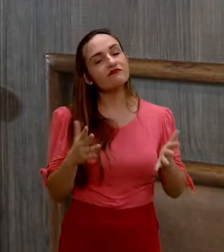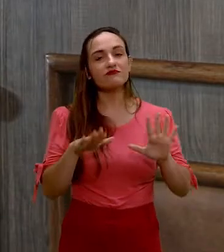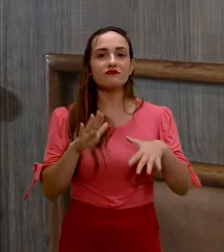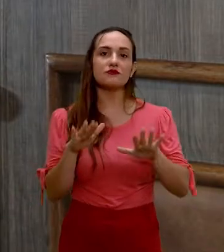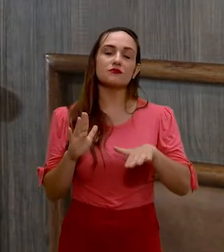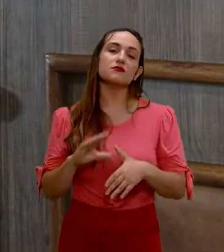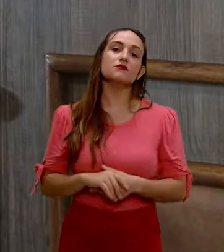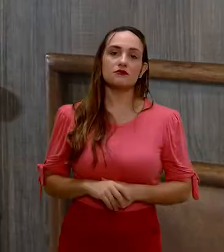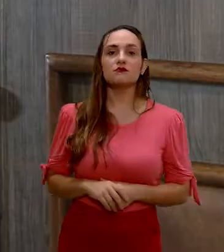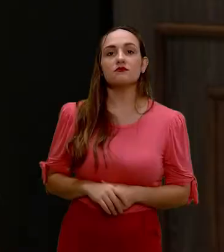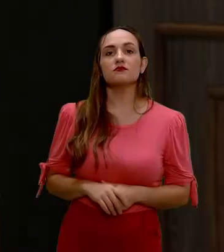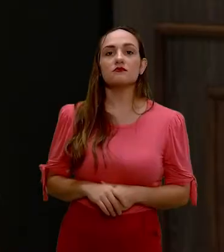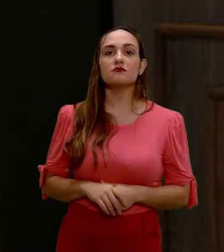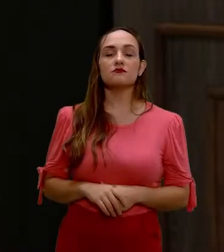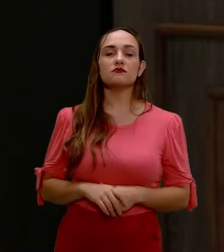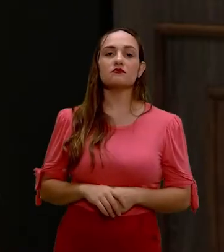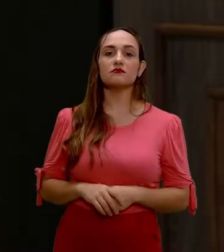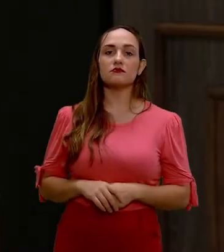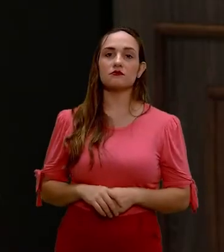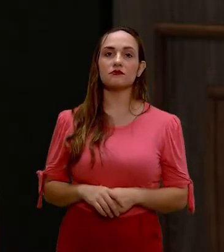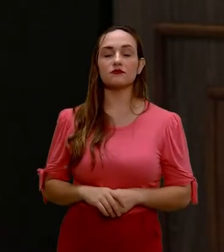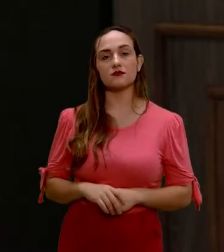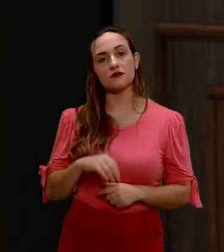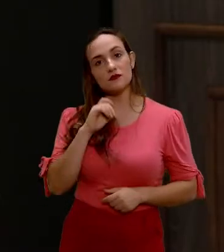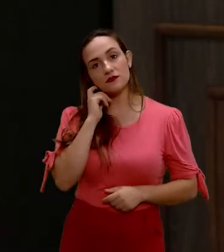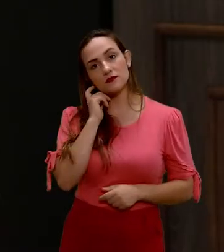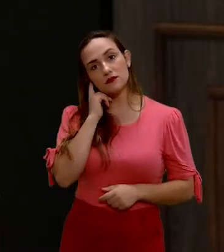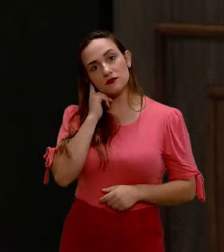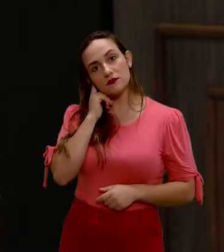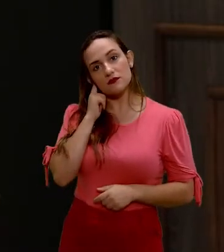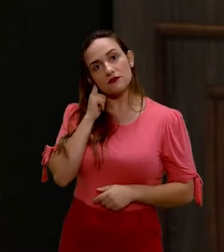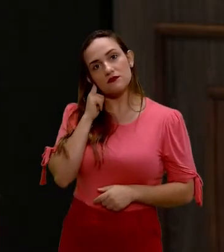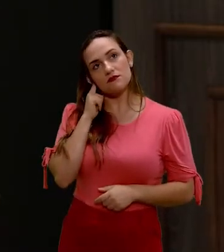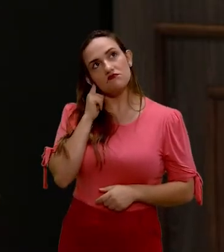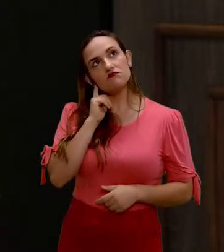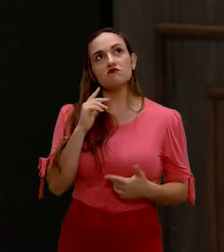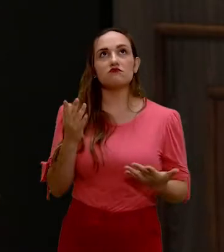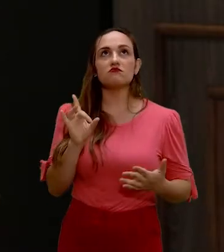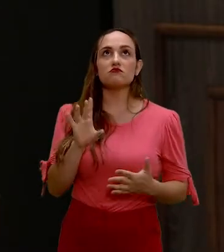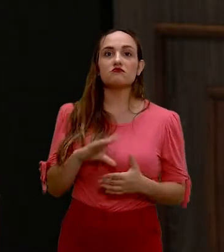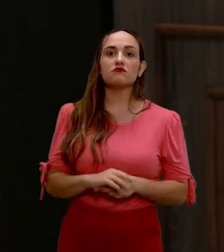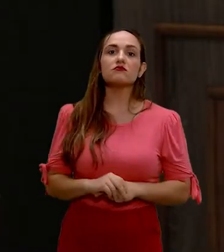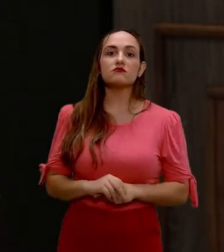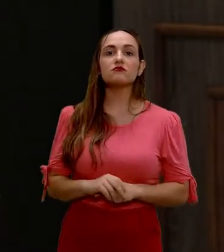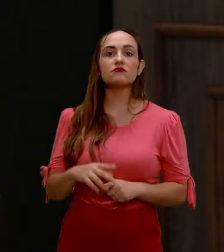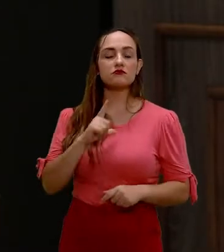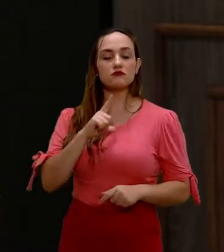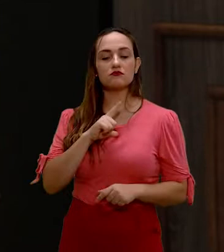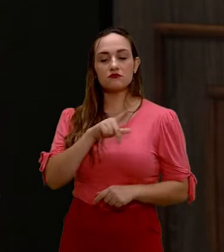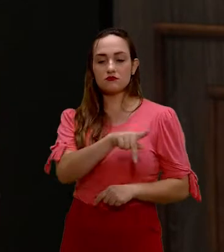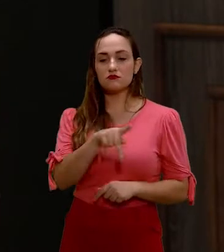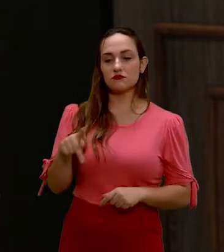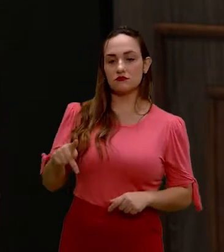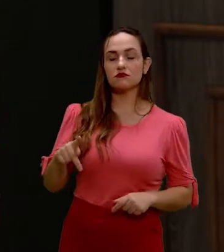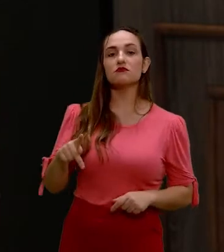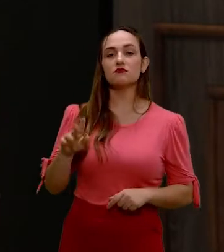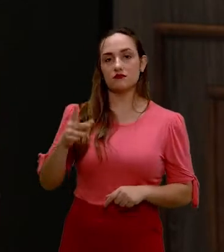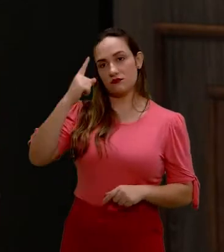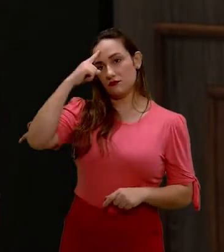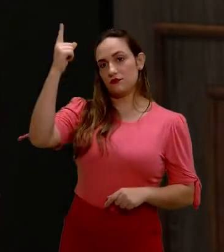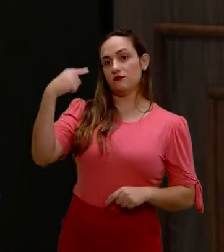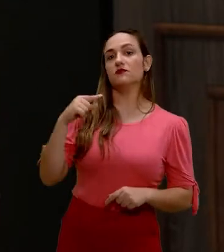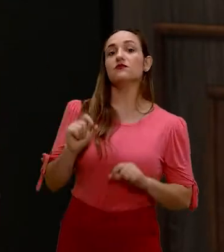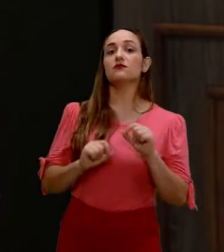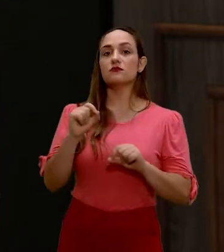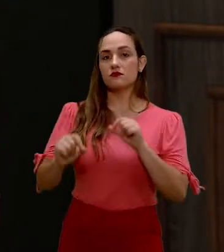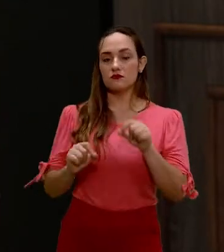inicial trabalhar nesses processos. Isso há uma determinação do presidente, a gente deve cumprir,